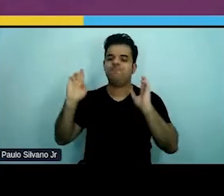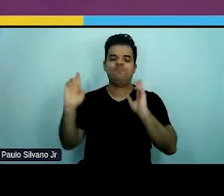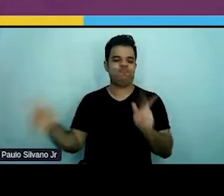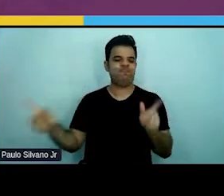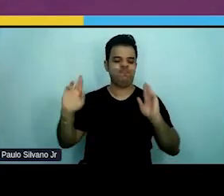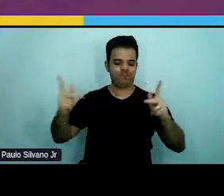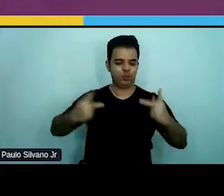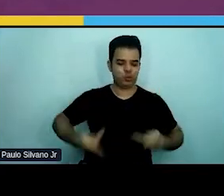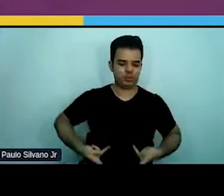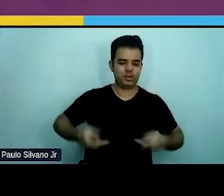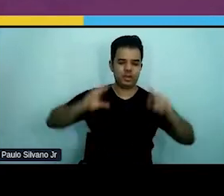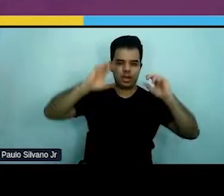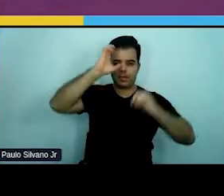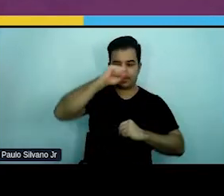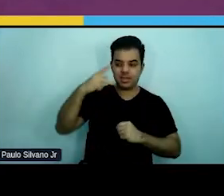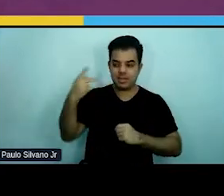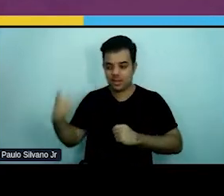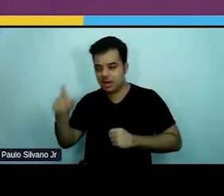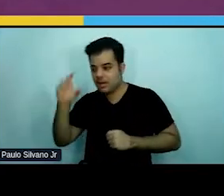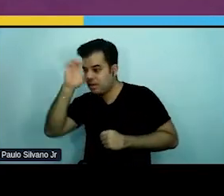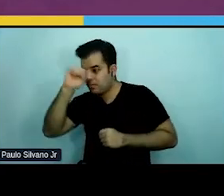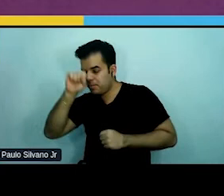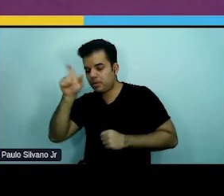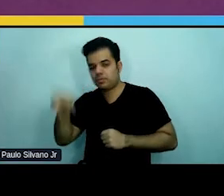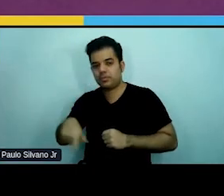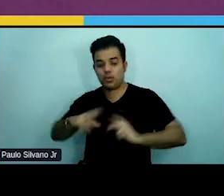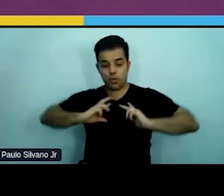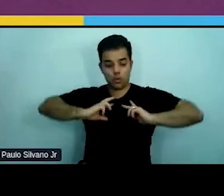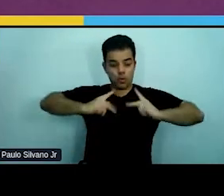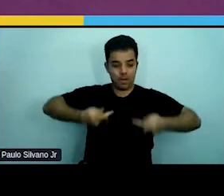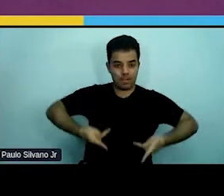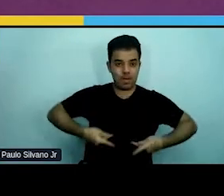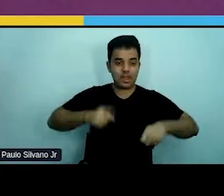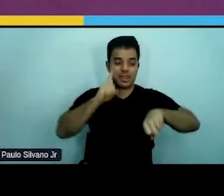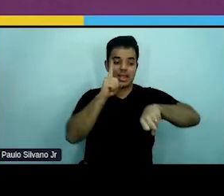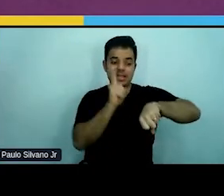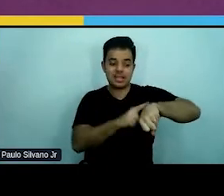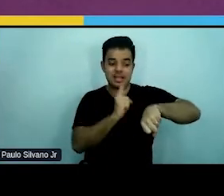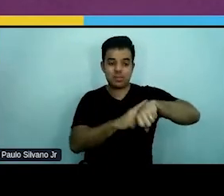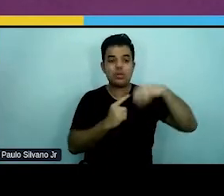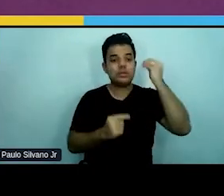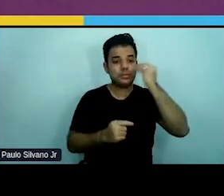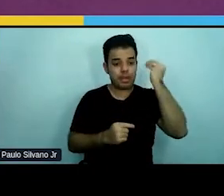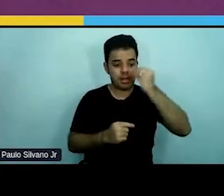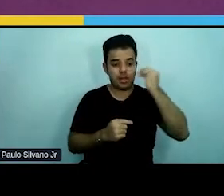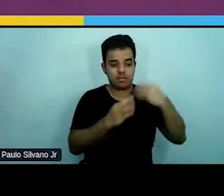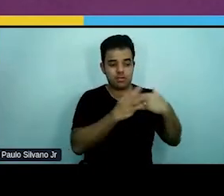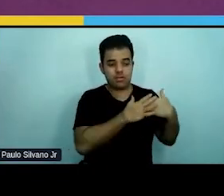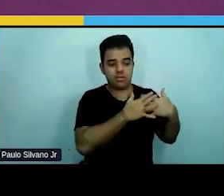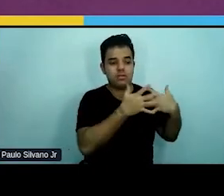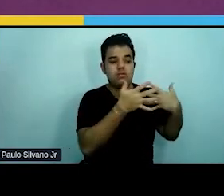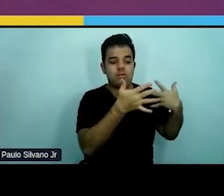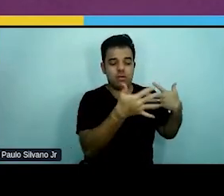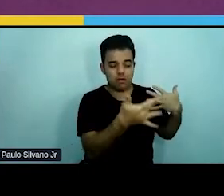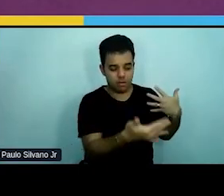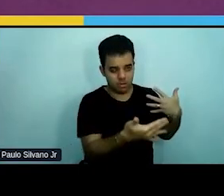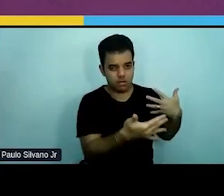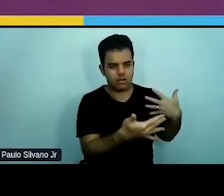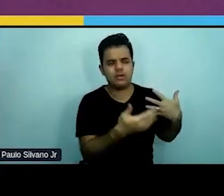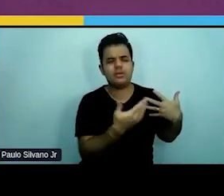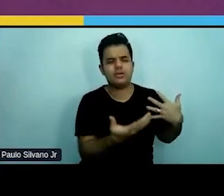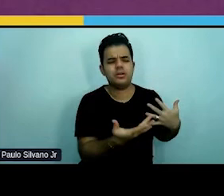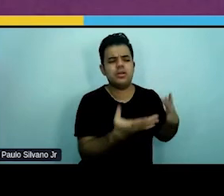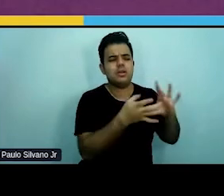né? Como no caso humano, eu citei tempo de experiência, né? Aqui, tempo de experiência